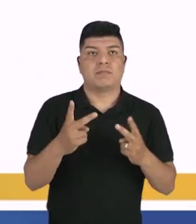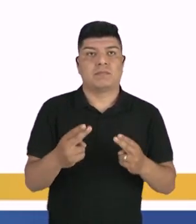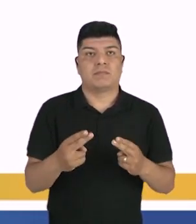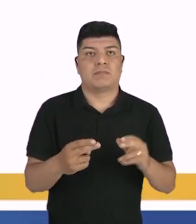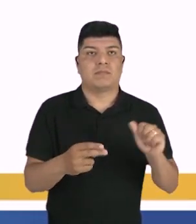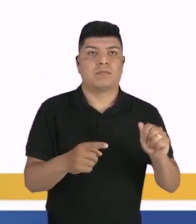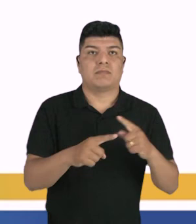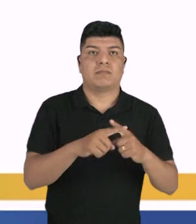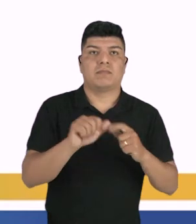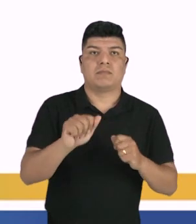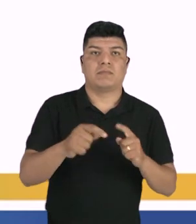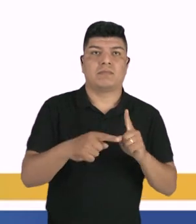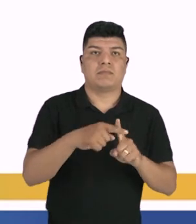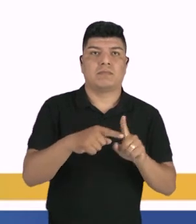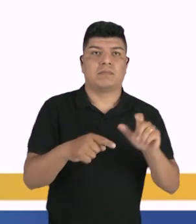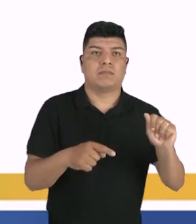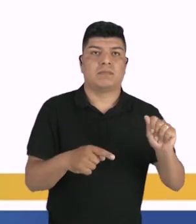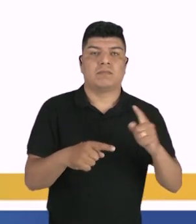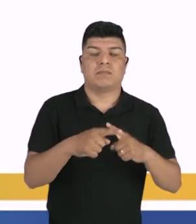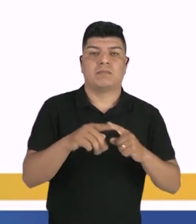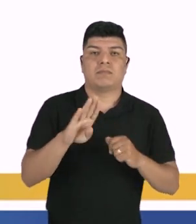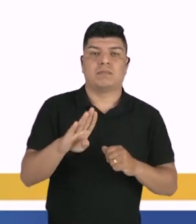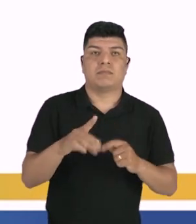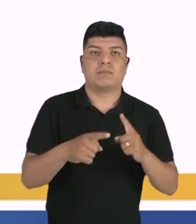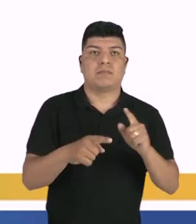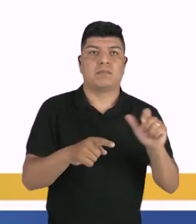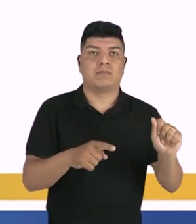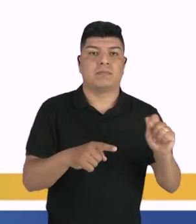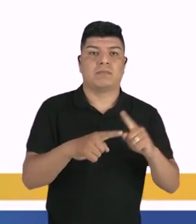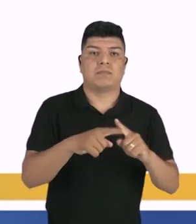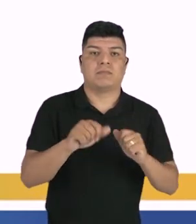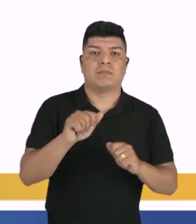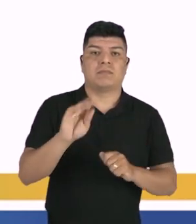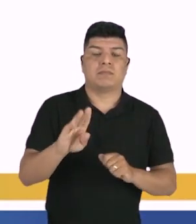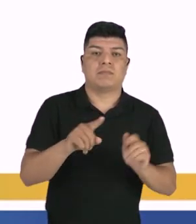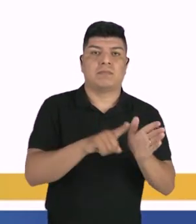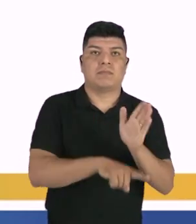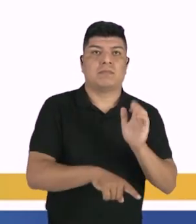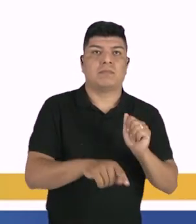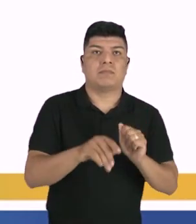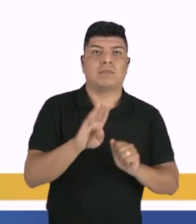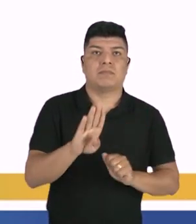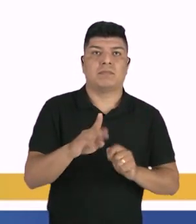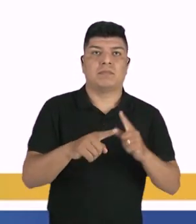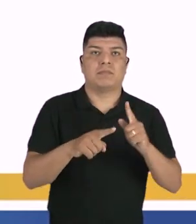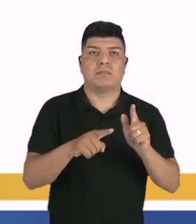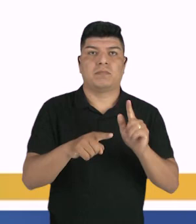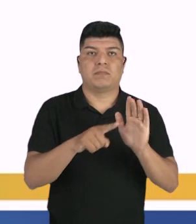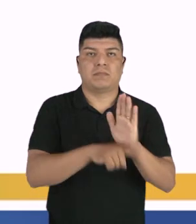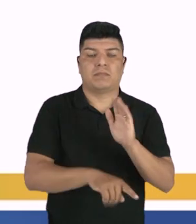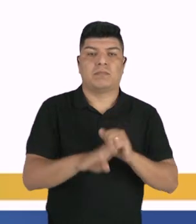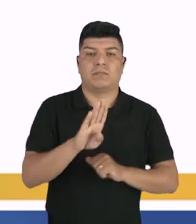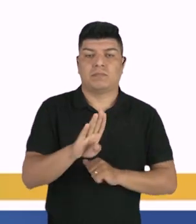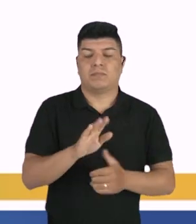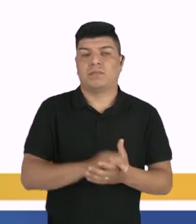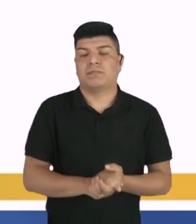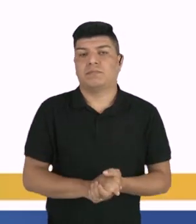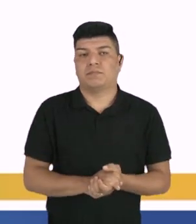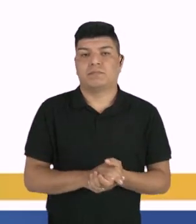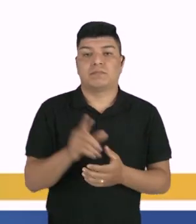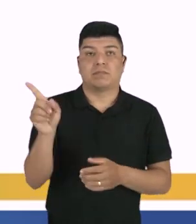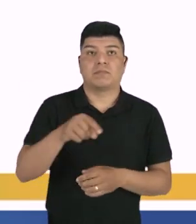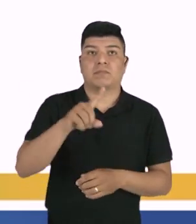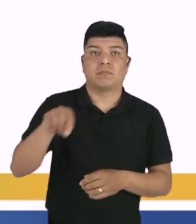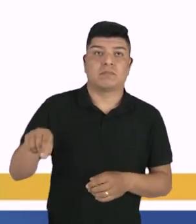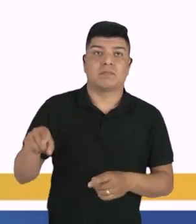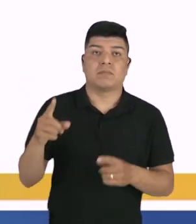é A vezes A, mais A vezes B, menos B vezes A, menos B vezes B. O AB e o menos BA, eles vão se cancelar